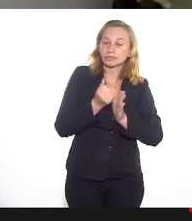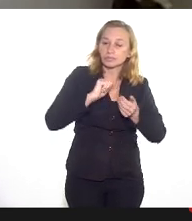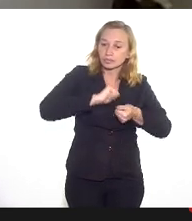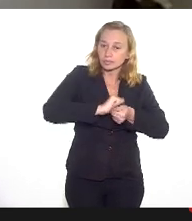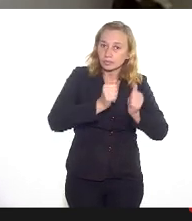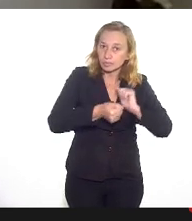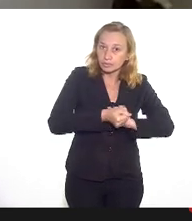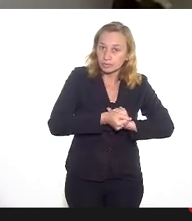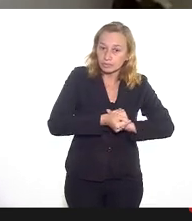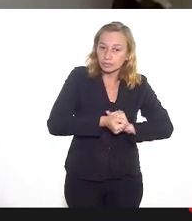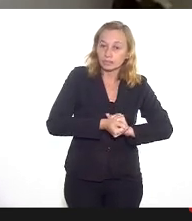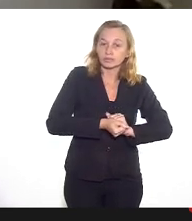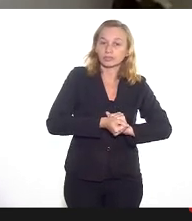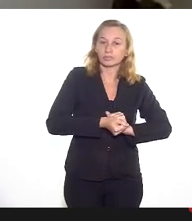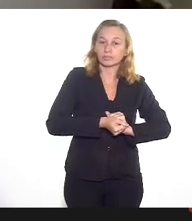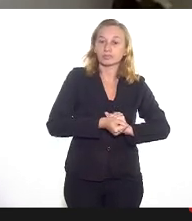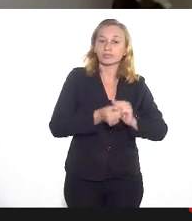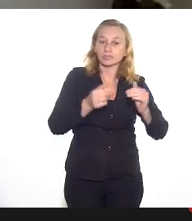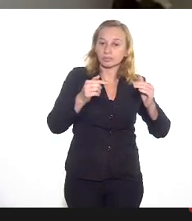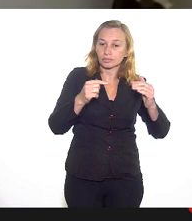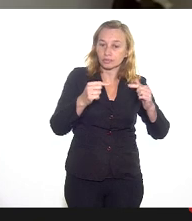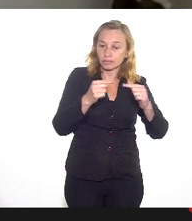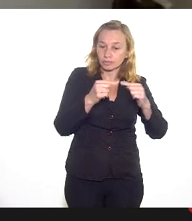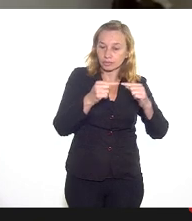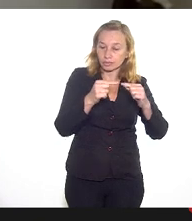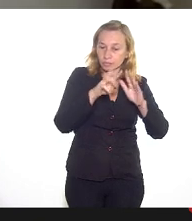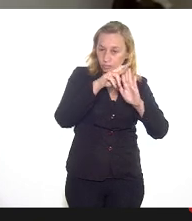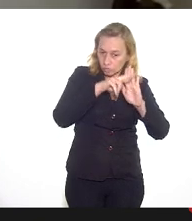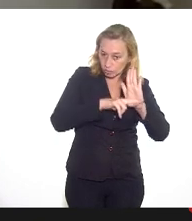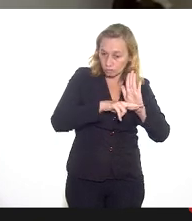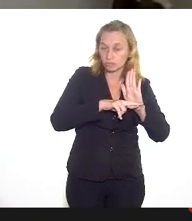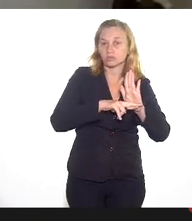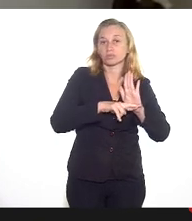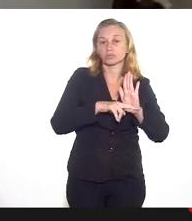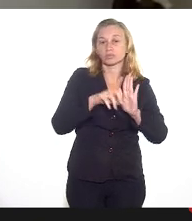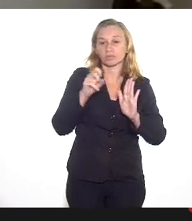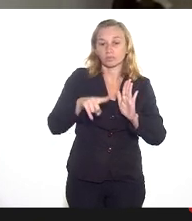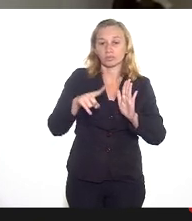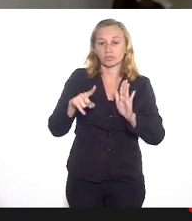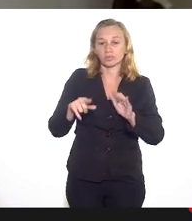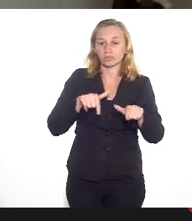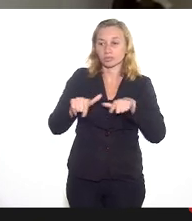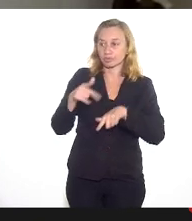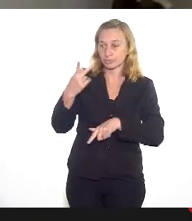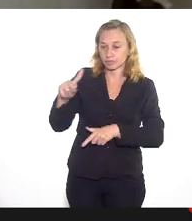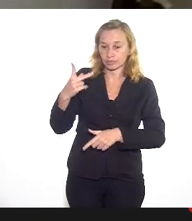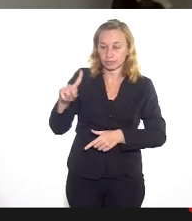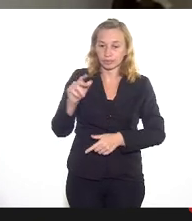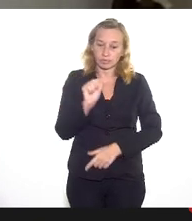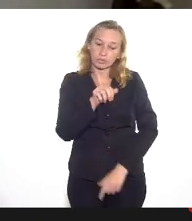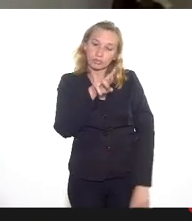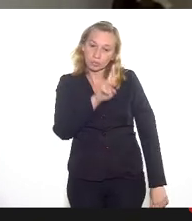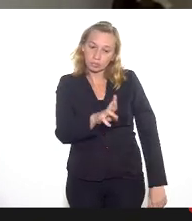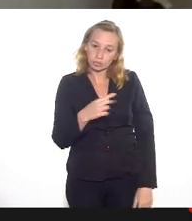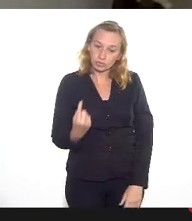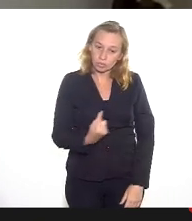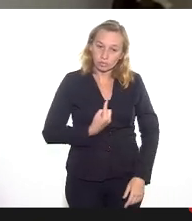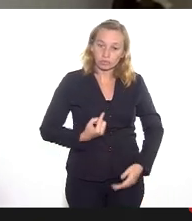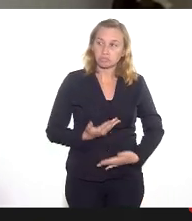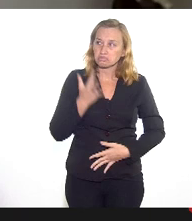adequadas, né, de acordo com as regras contábeis. Acho que esse que é o papel do nosso auditor. Não sei se meus